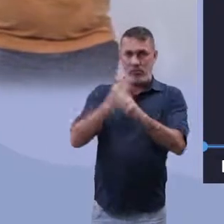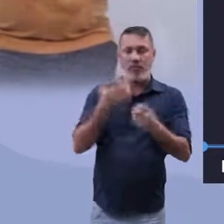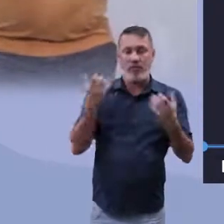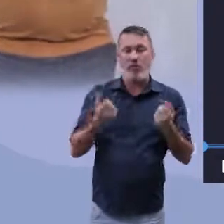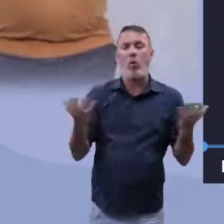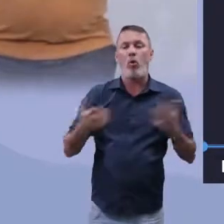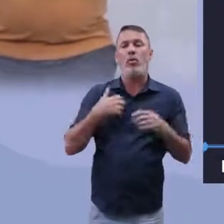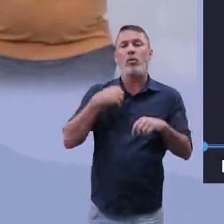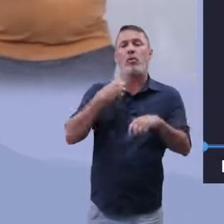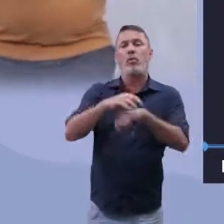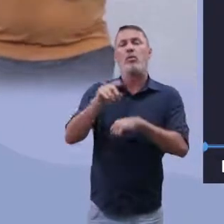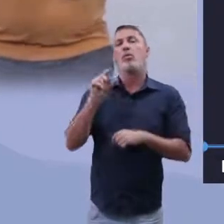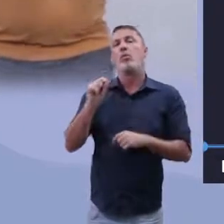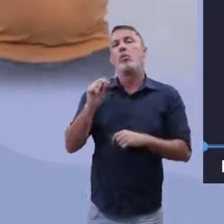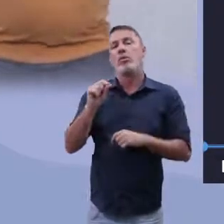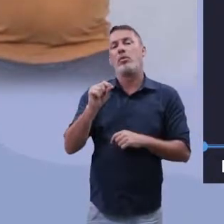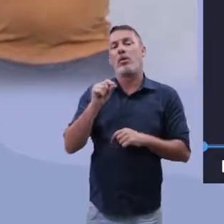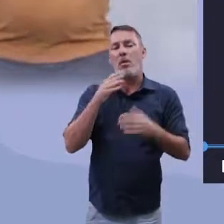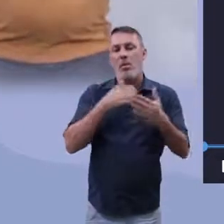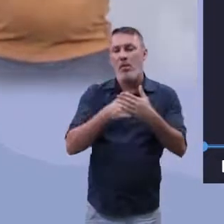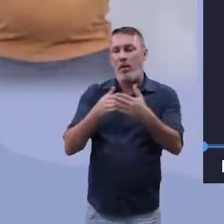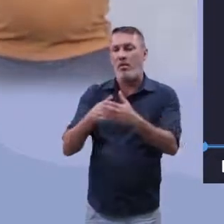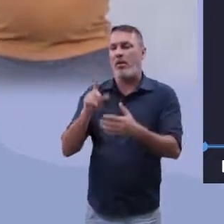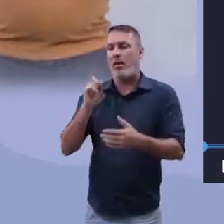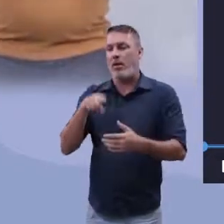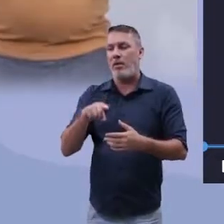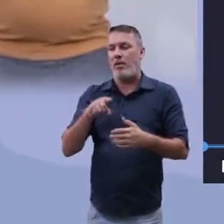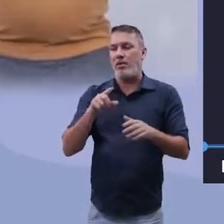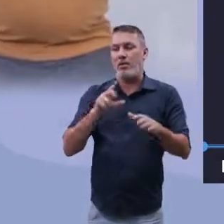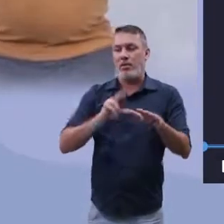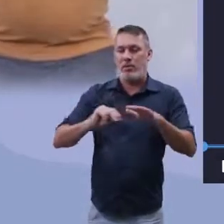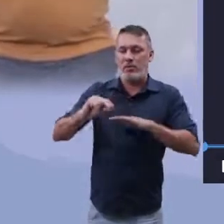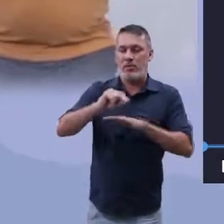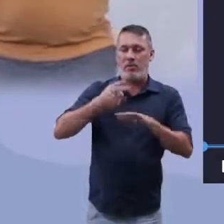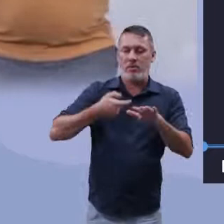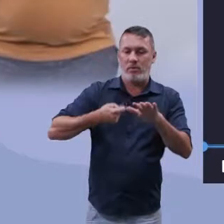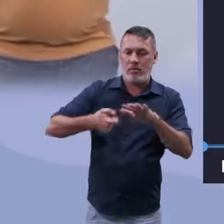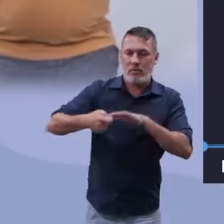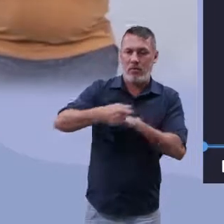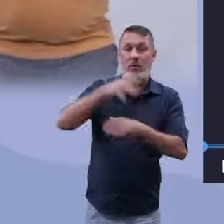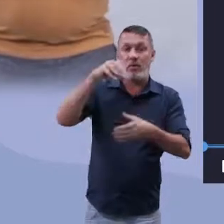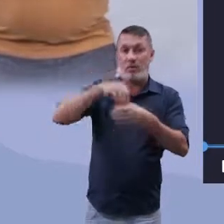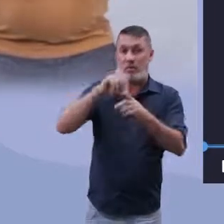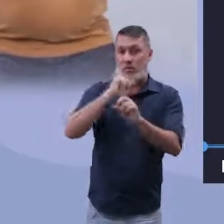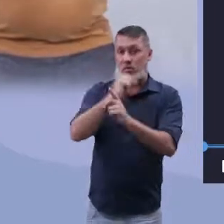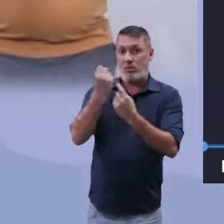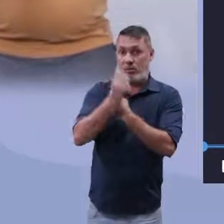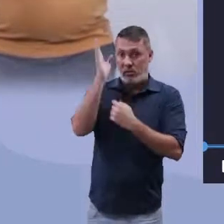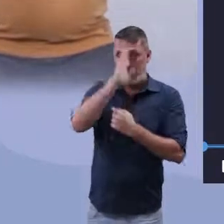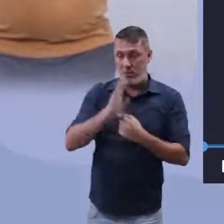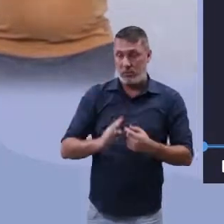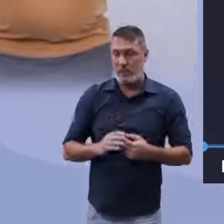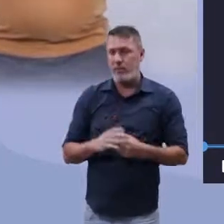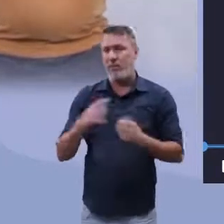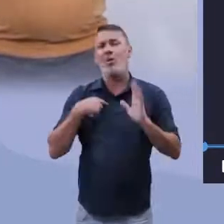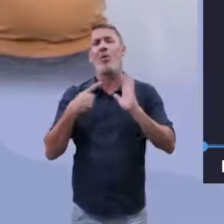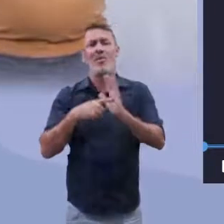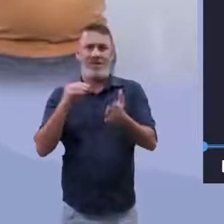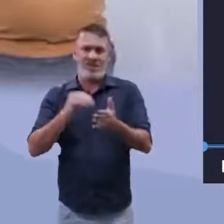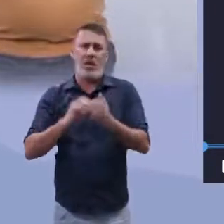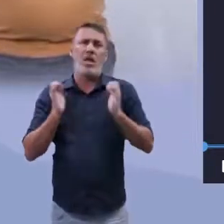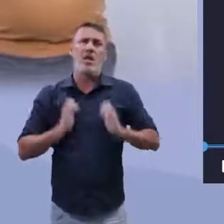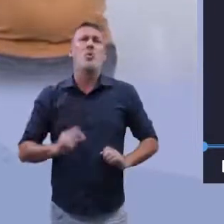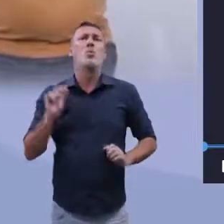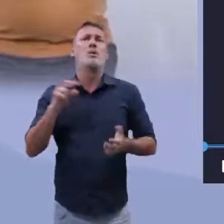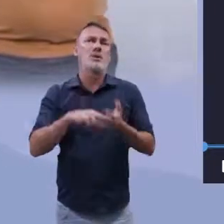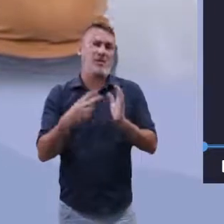para recapitular, hoje nós falamos sobre os impactos, o impacto da fake news na sociedade brasileira. Apresentei o que é a falta